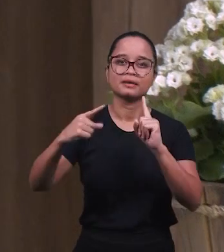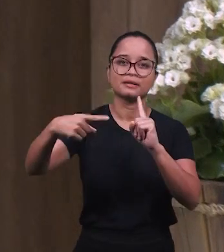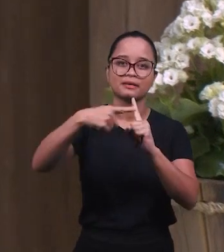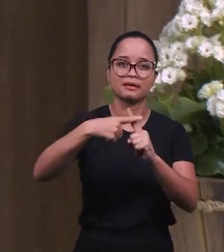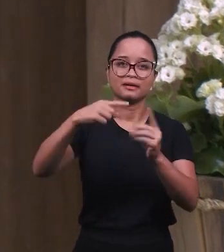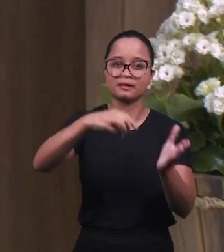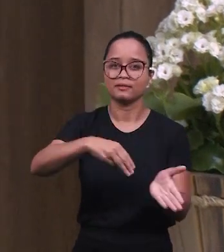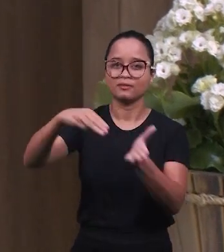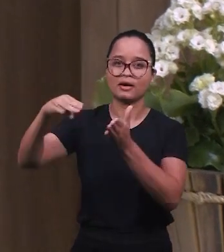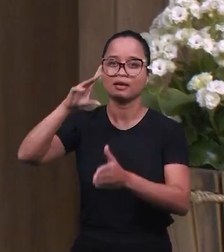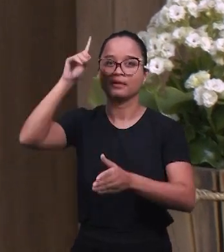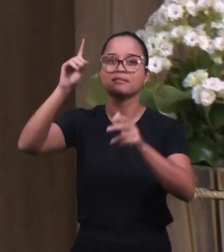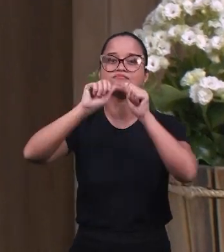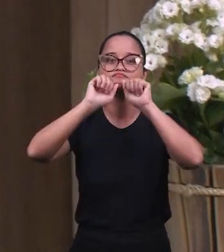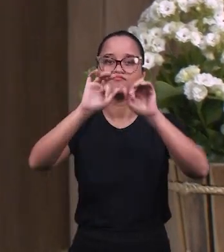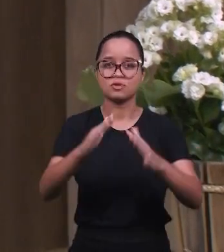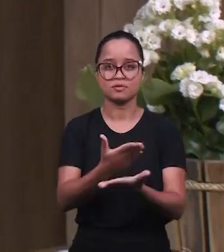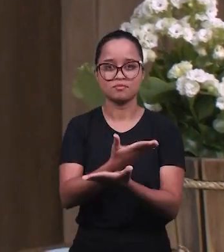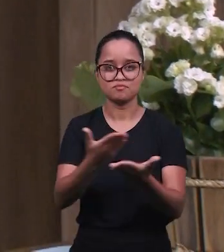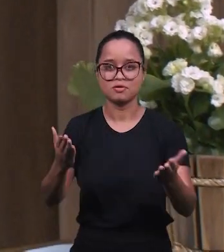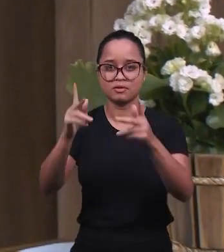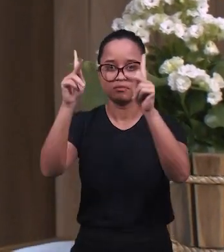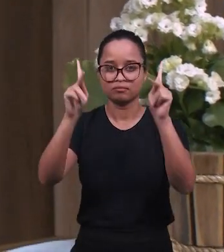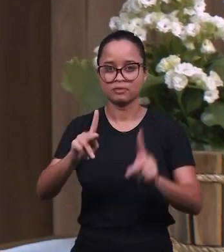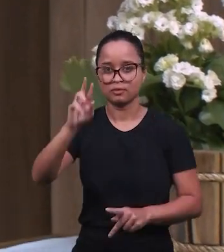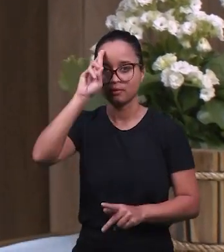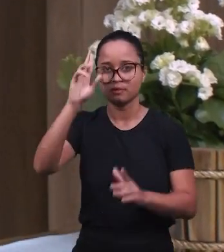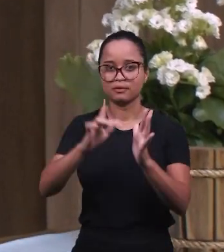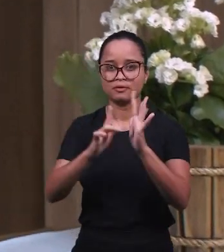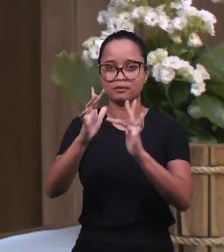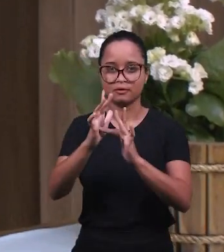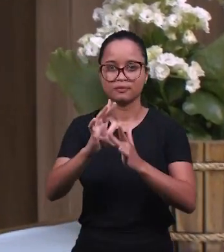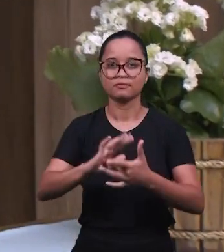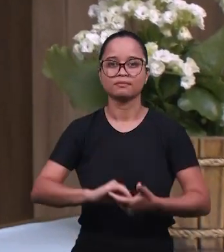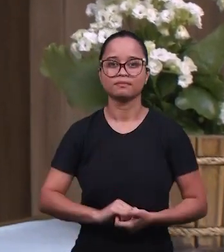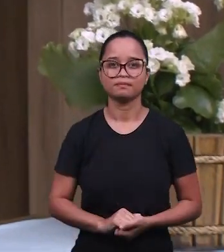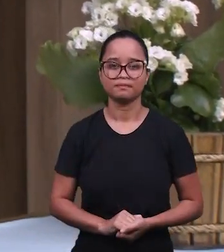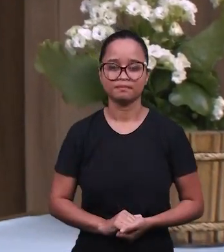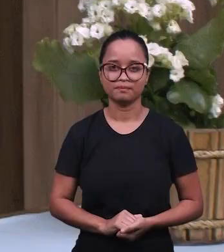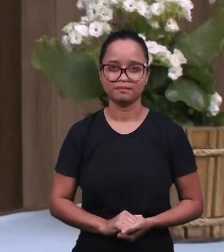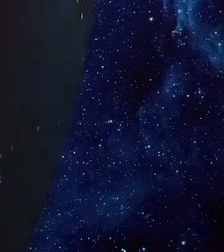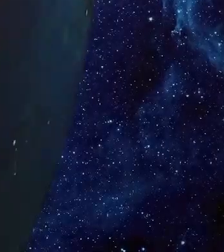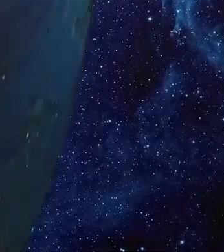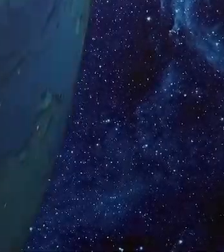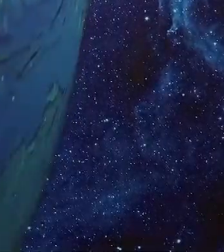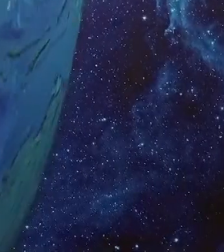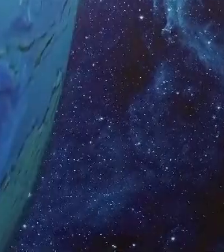culto da Igreja Cristã Maranata. Deus abençoe a todos, a paz do Senhor Jesus.